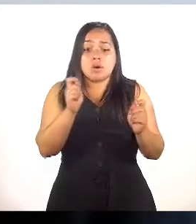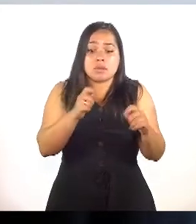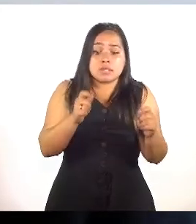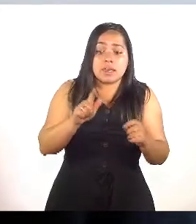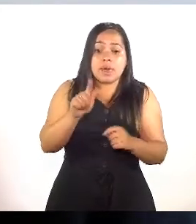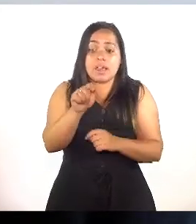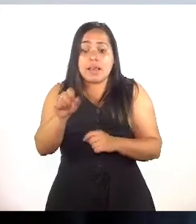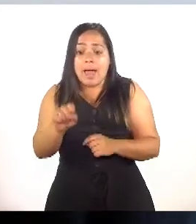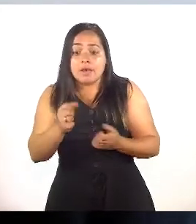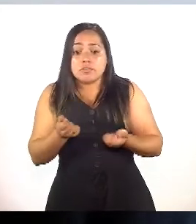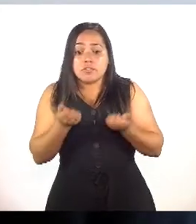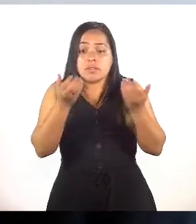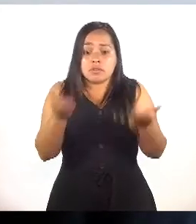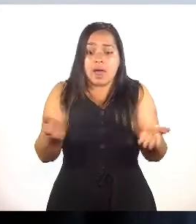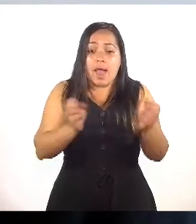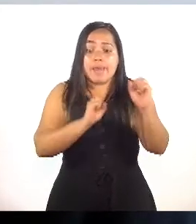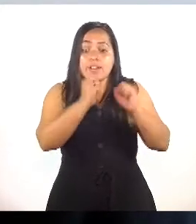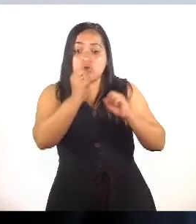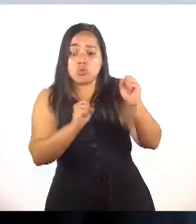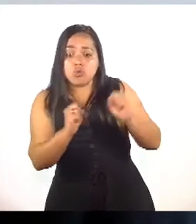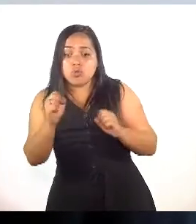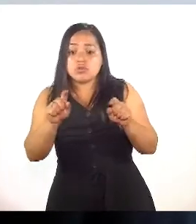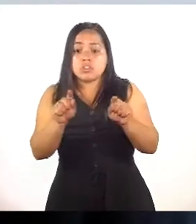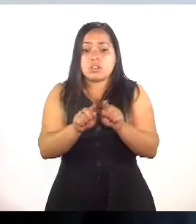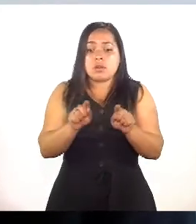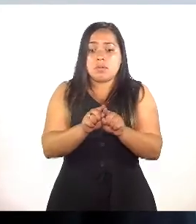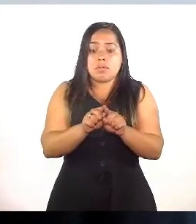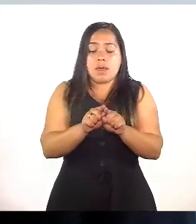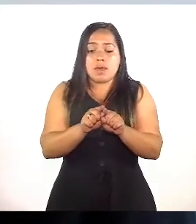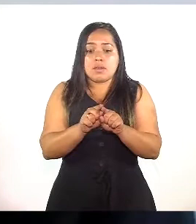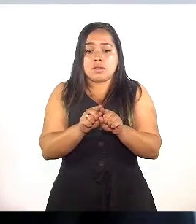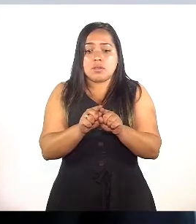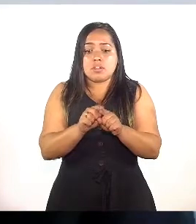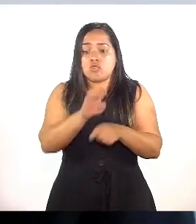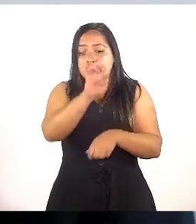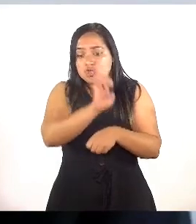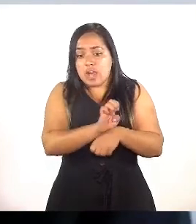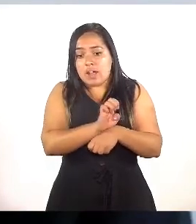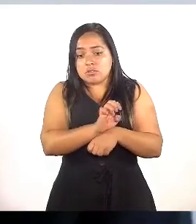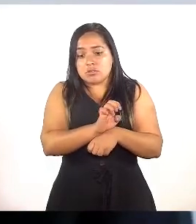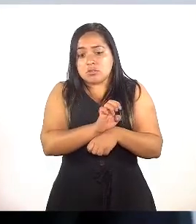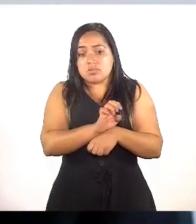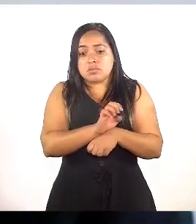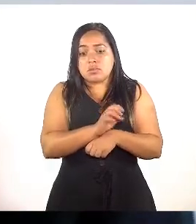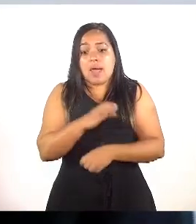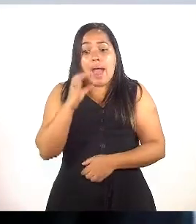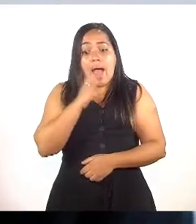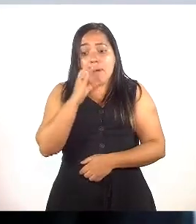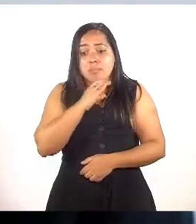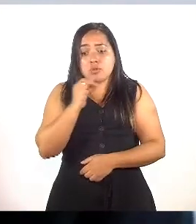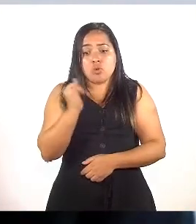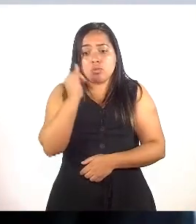gás para a indústria, para o desenvolvimento do nosso Estado, ela é importantíssima e urgente.